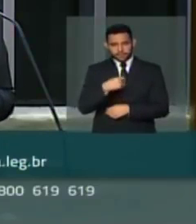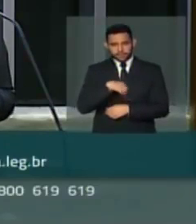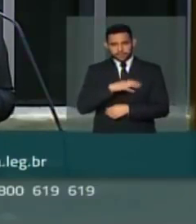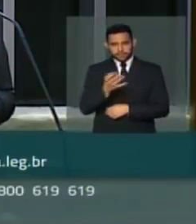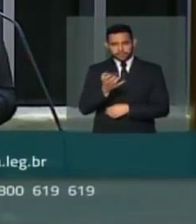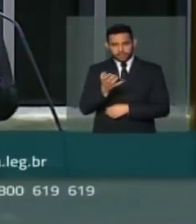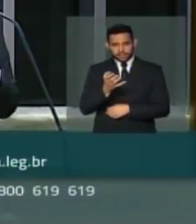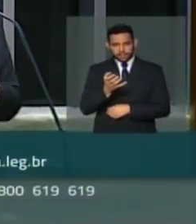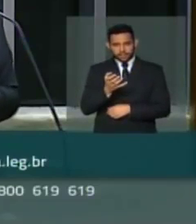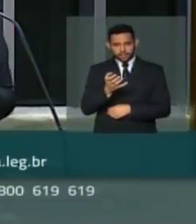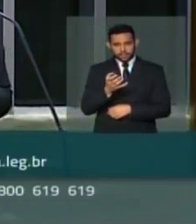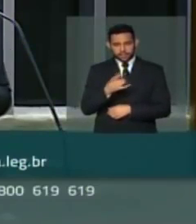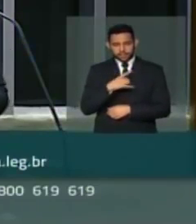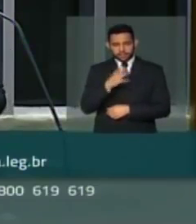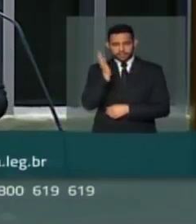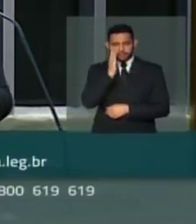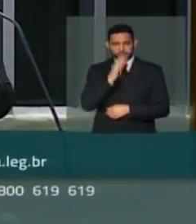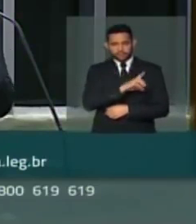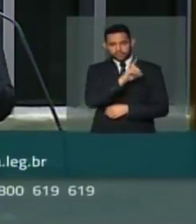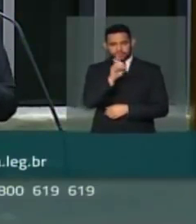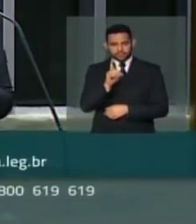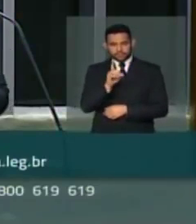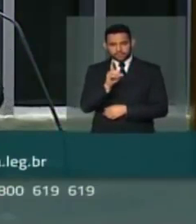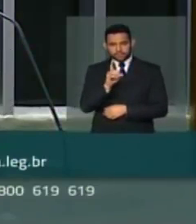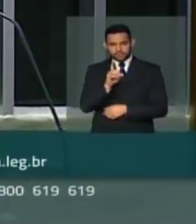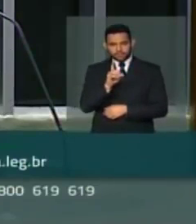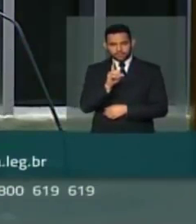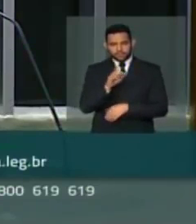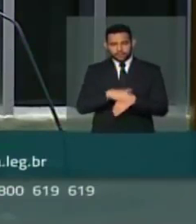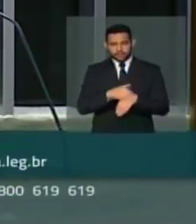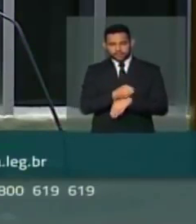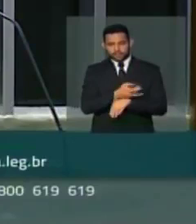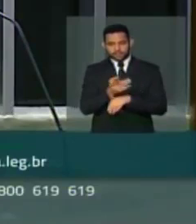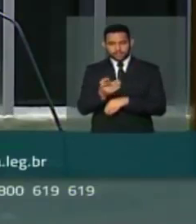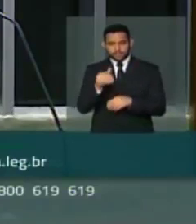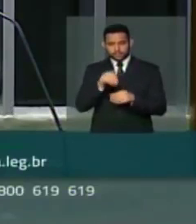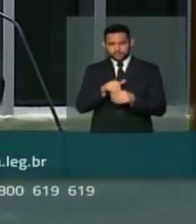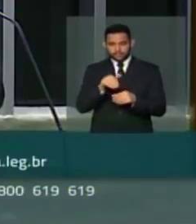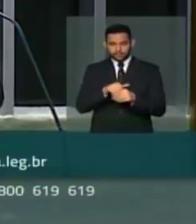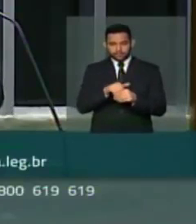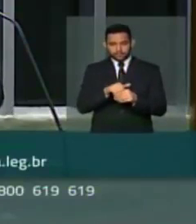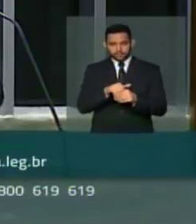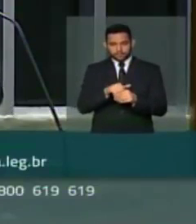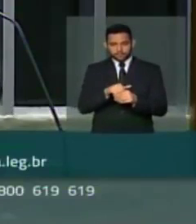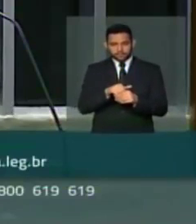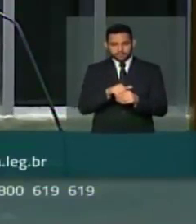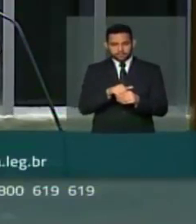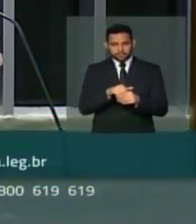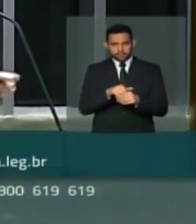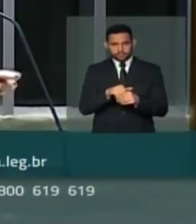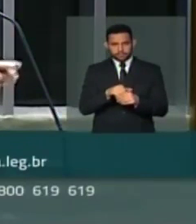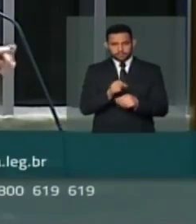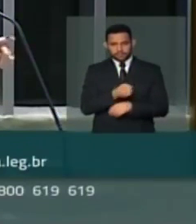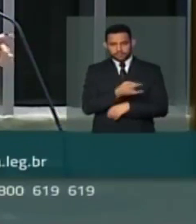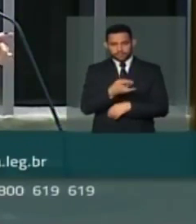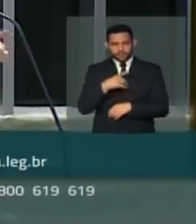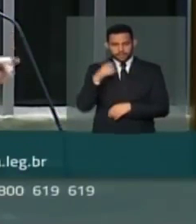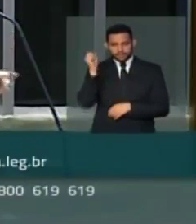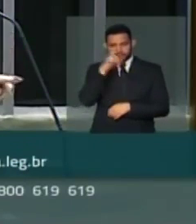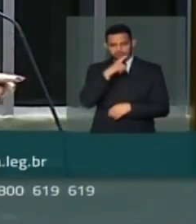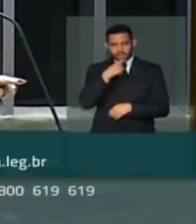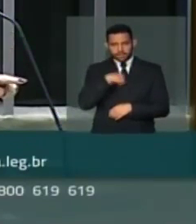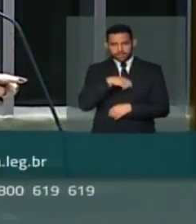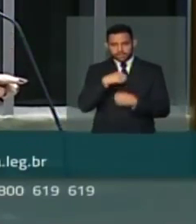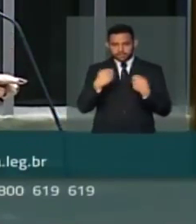queremos chegar aqui, quem sabe, um dia, com a mesma quantidade de votos, mas que a gente não tenha as dificuldades que